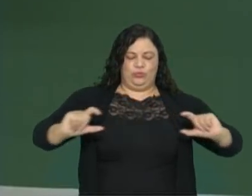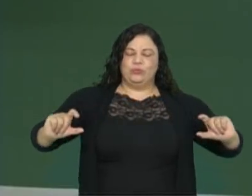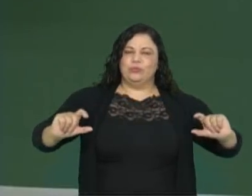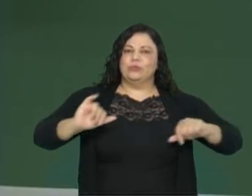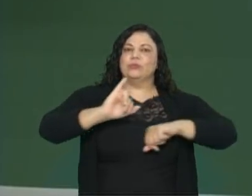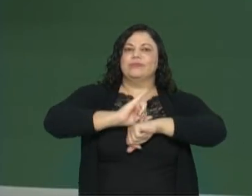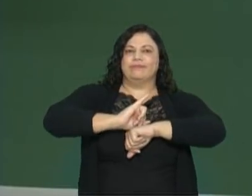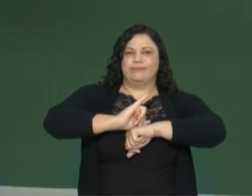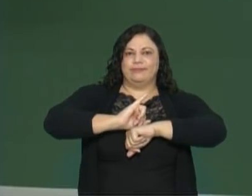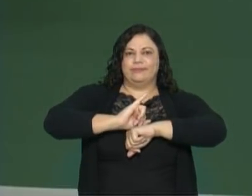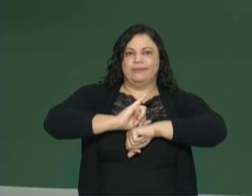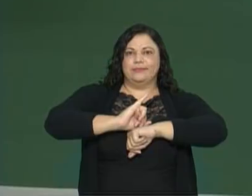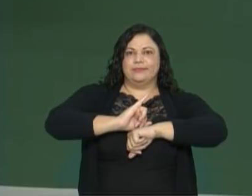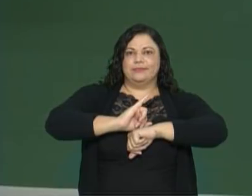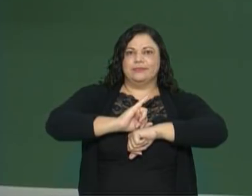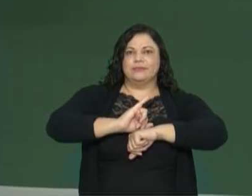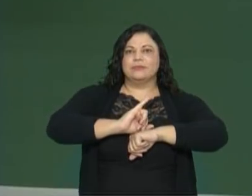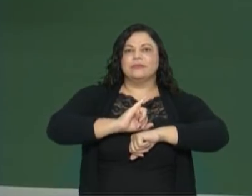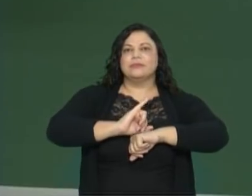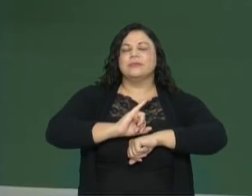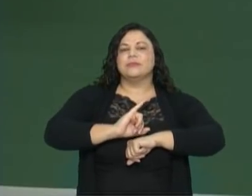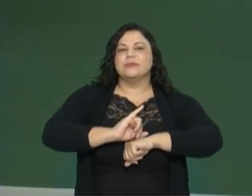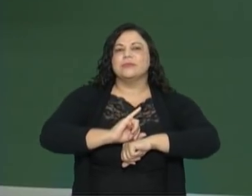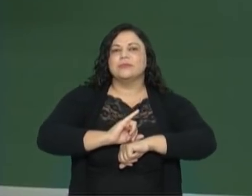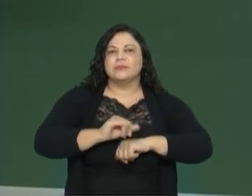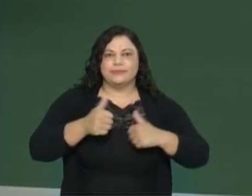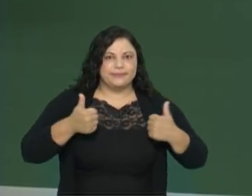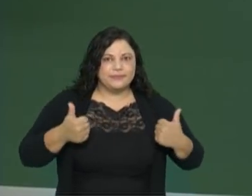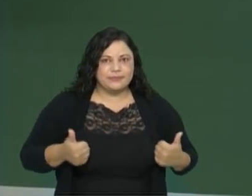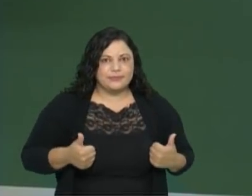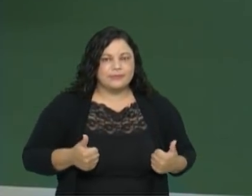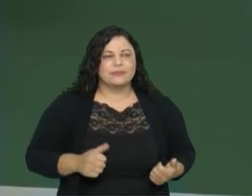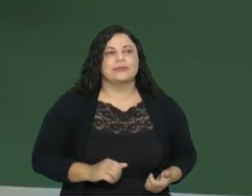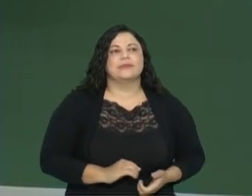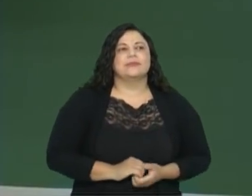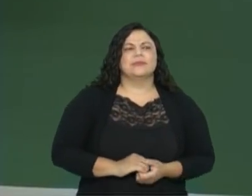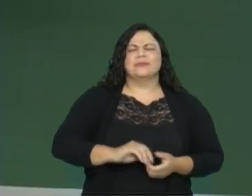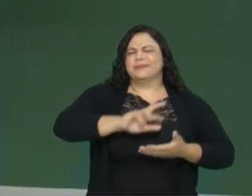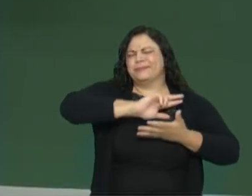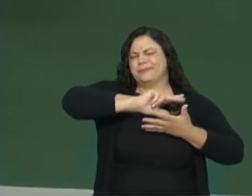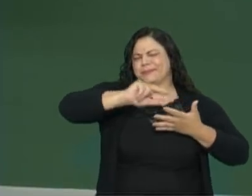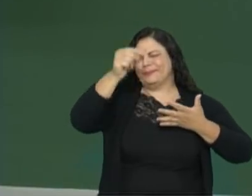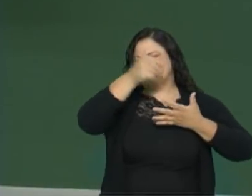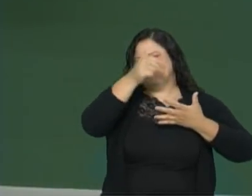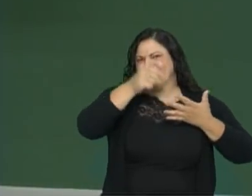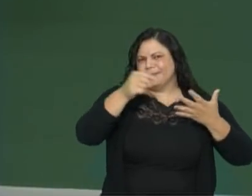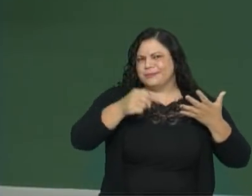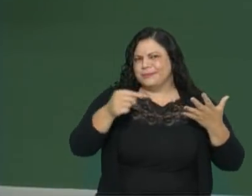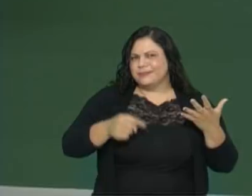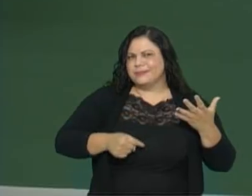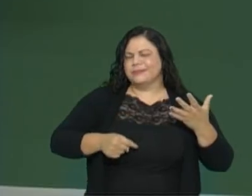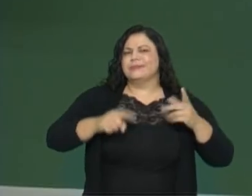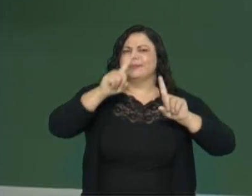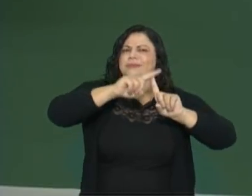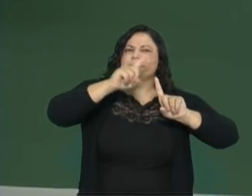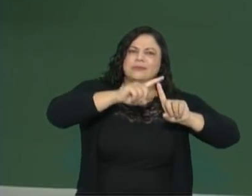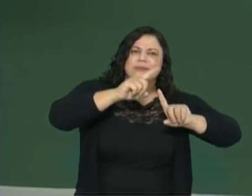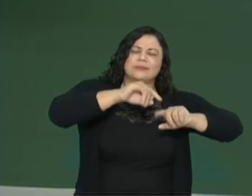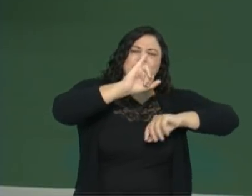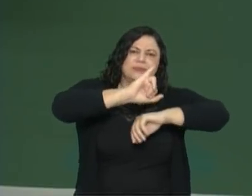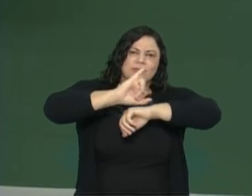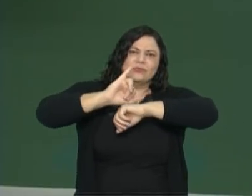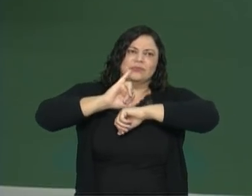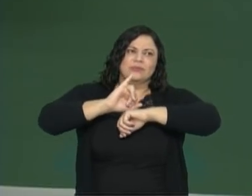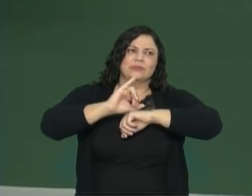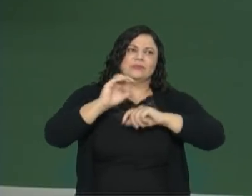metais. Tranquilo? Então, aí tem vários tipos de metais, dentre eles o nióbio,